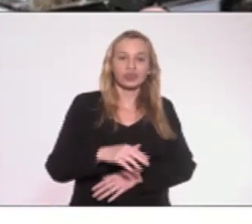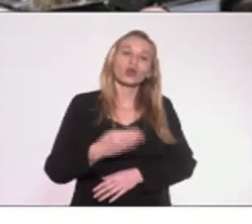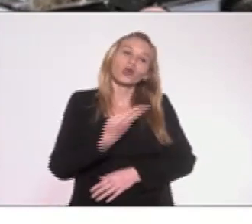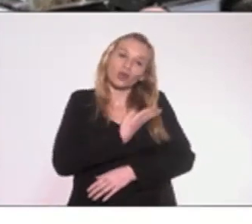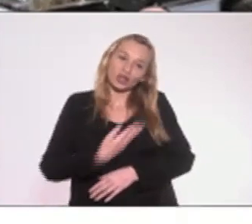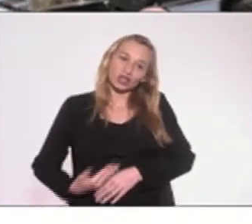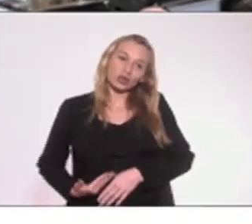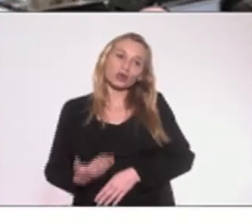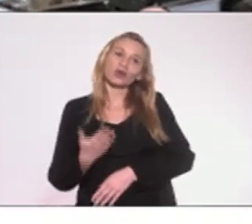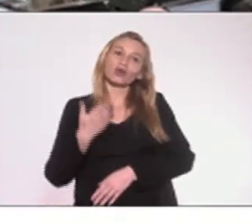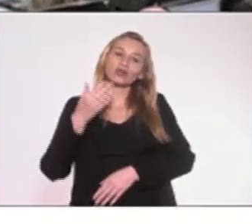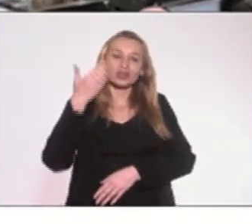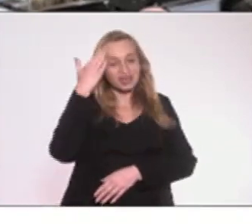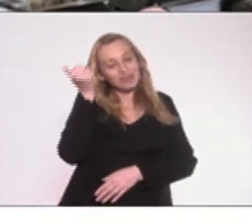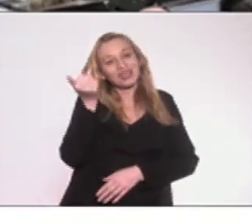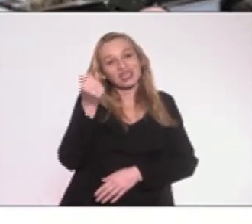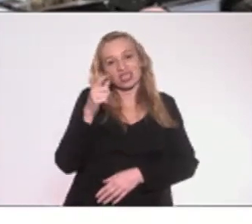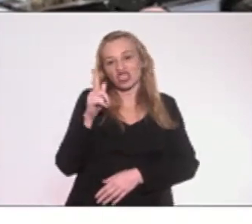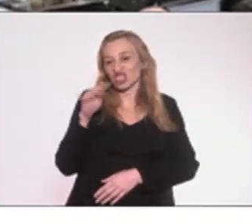sabia, né? Mas a Gisele não.